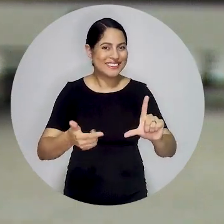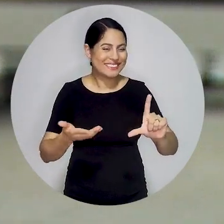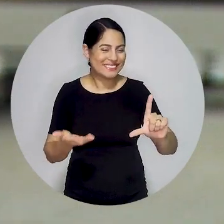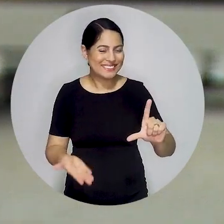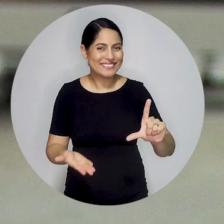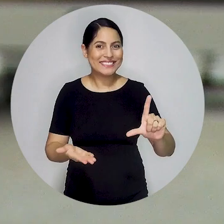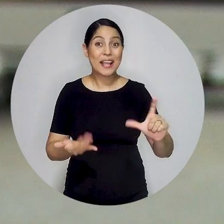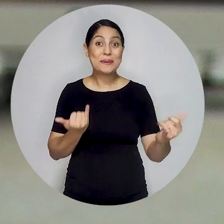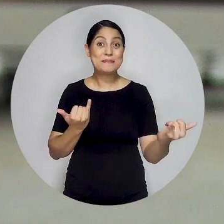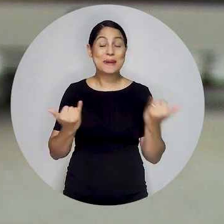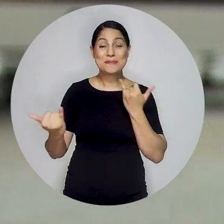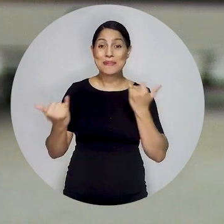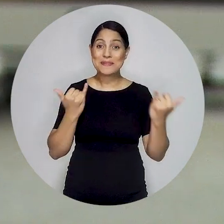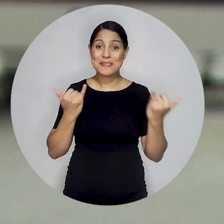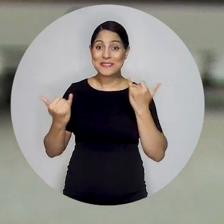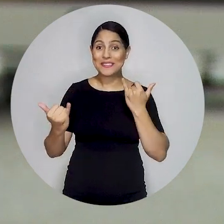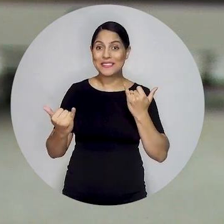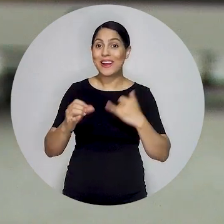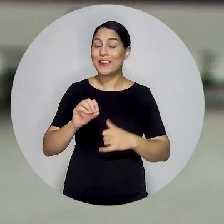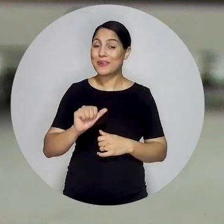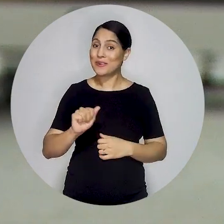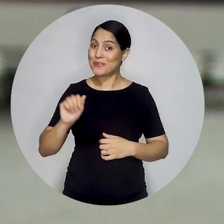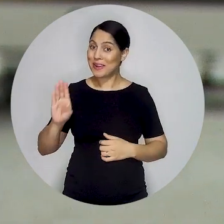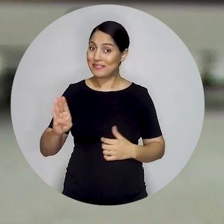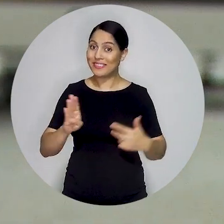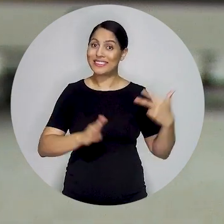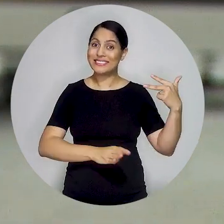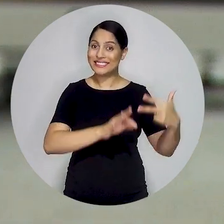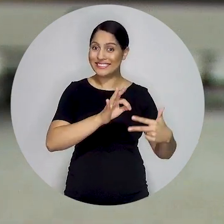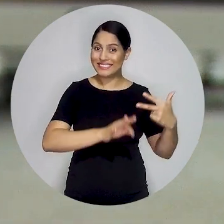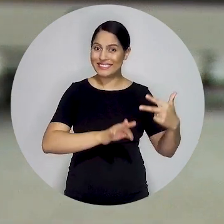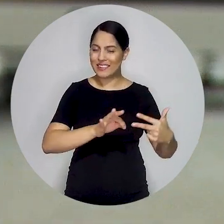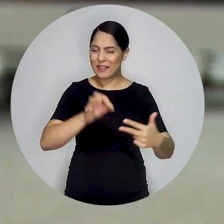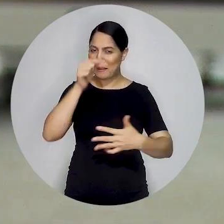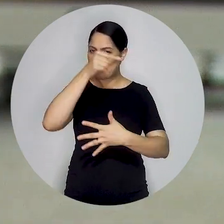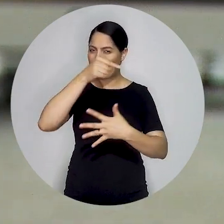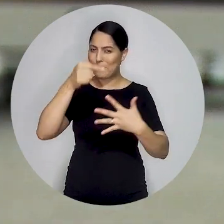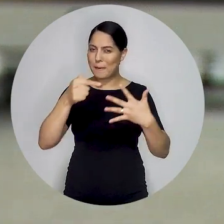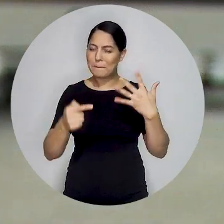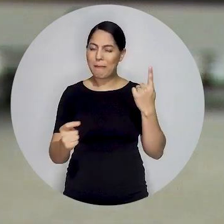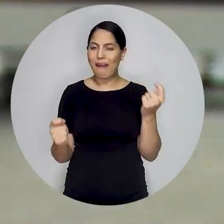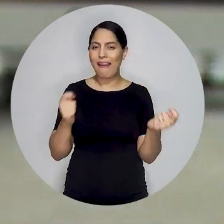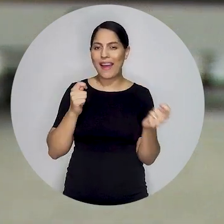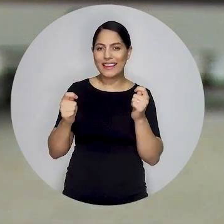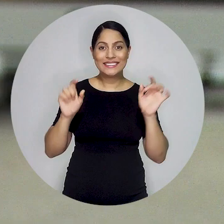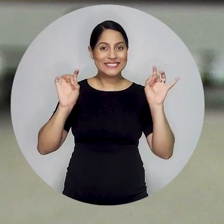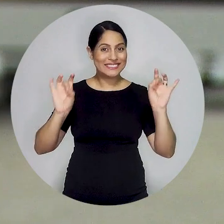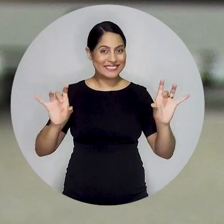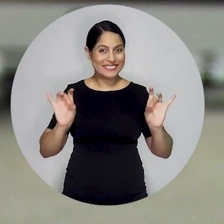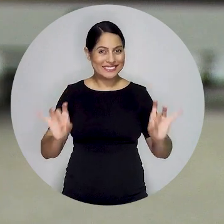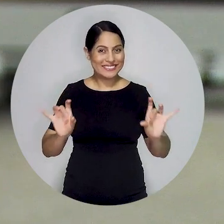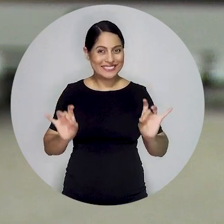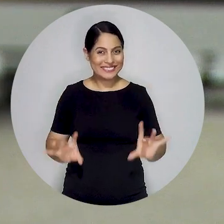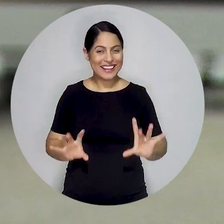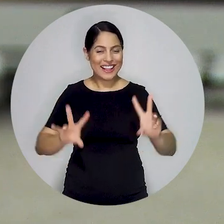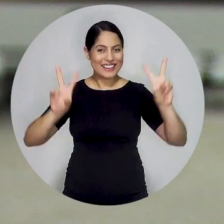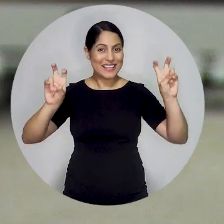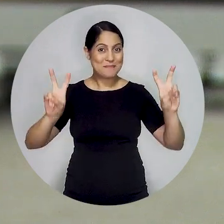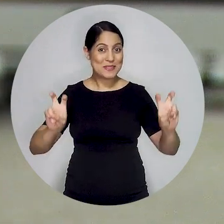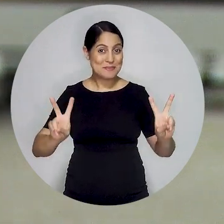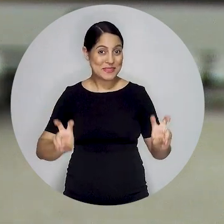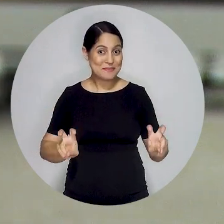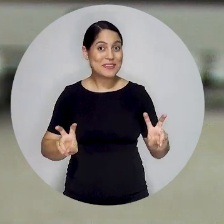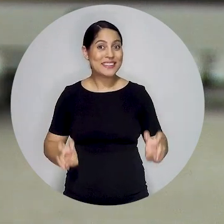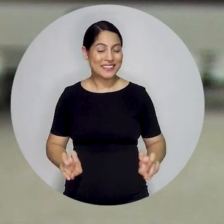Brasil aqui você fica por dentro das principais informações da advocacia e do judiciário além de acompanhar entrevistas especiais